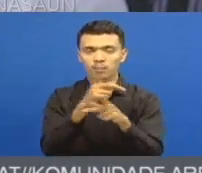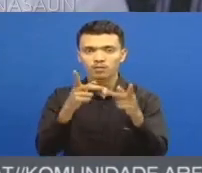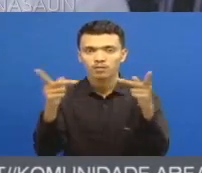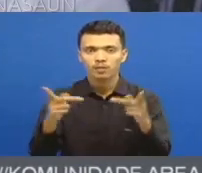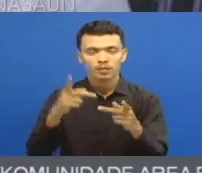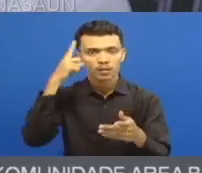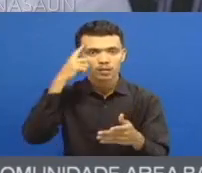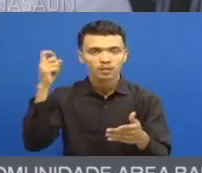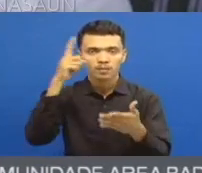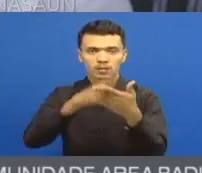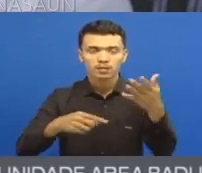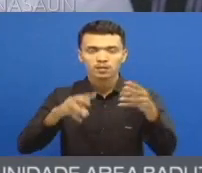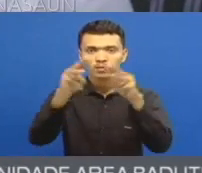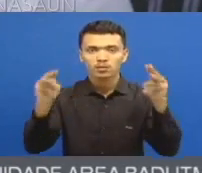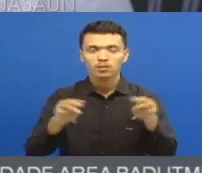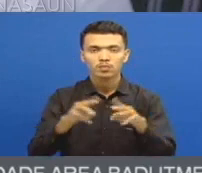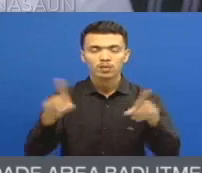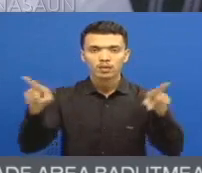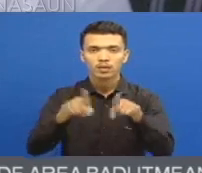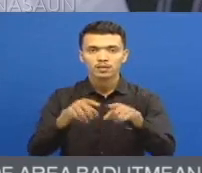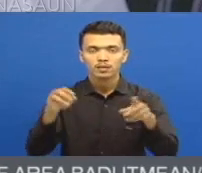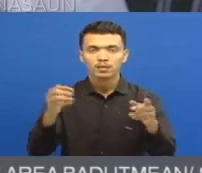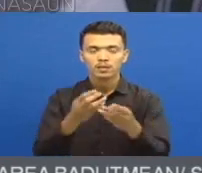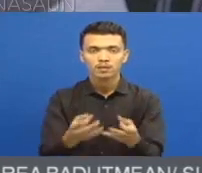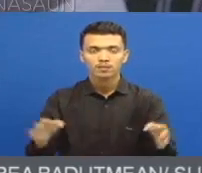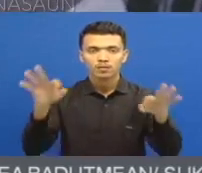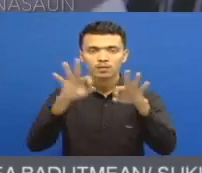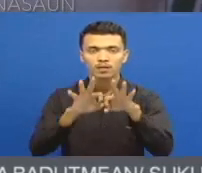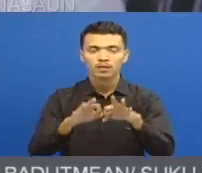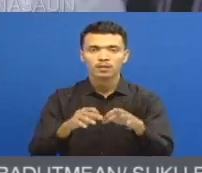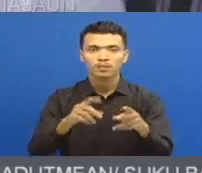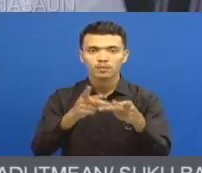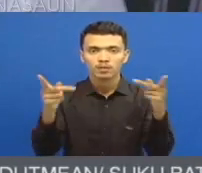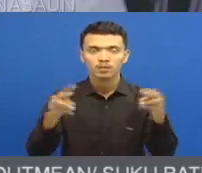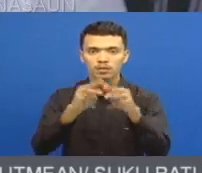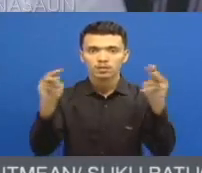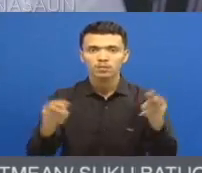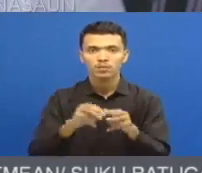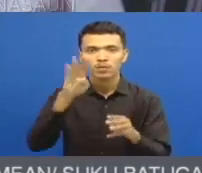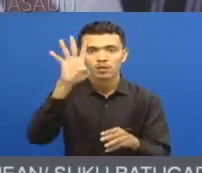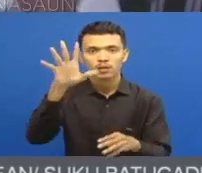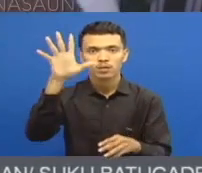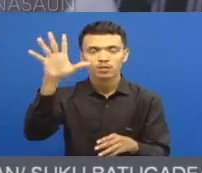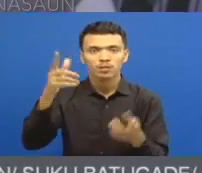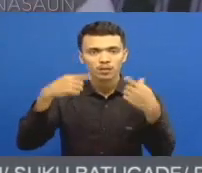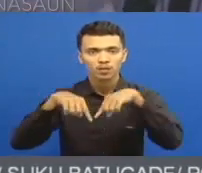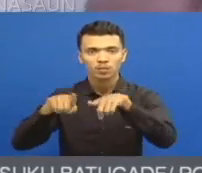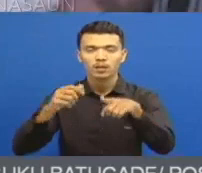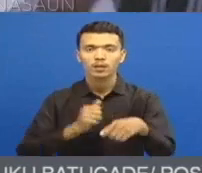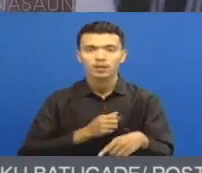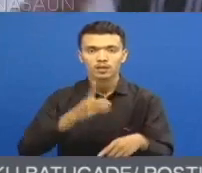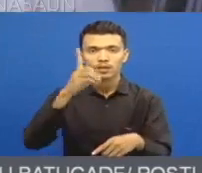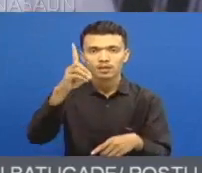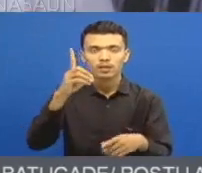saida ita ne munisipu dane anesang munisipu protokolu ida munisipu hatu lima siratu badili atau fila basir